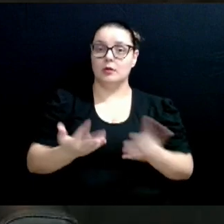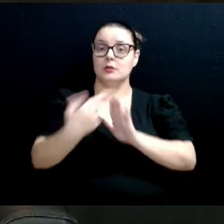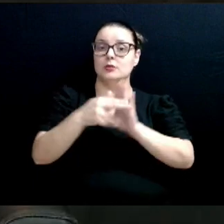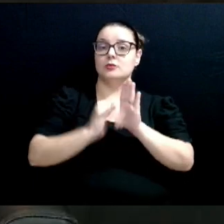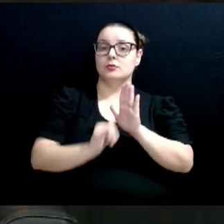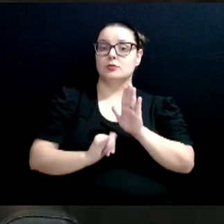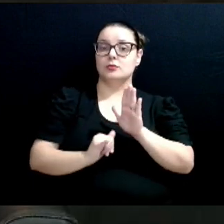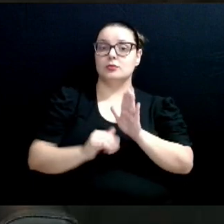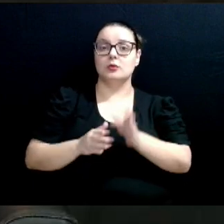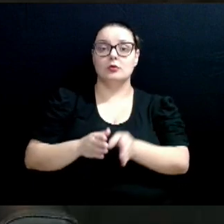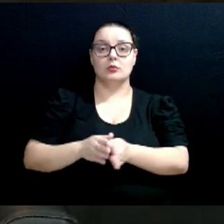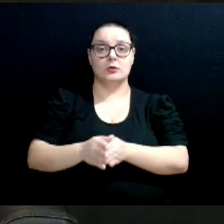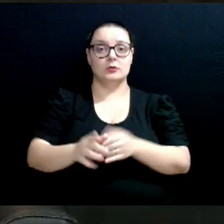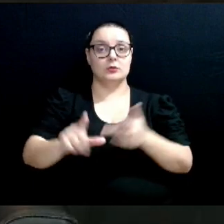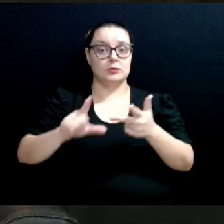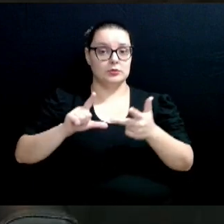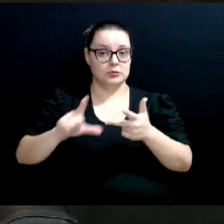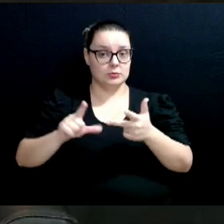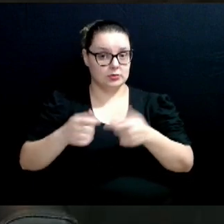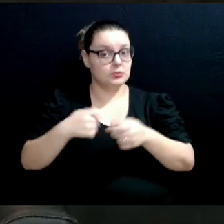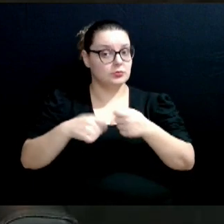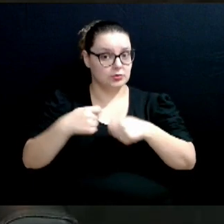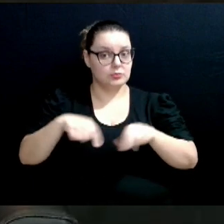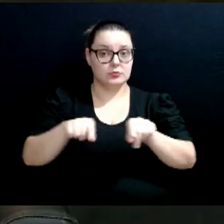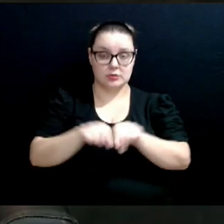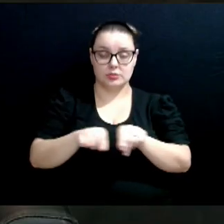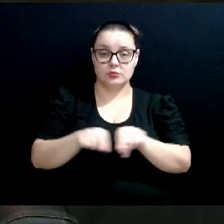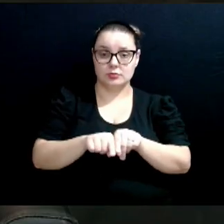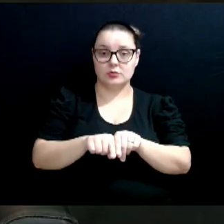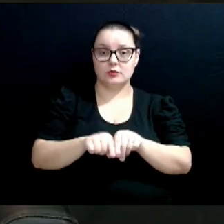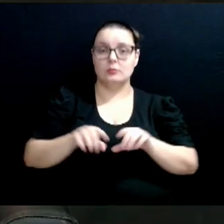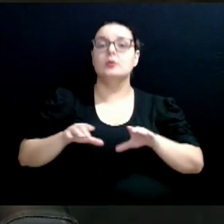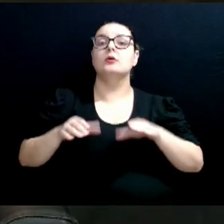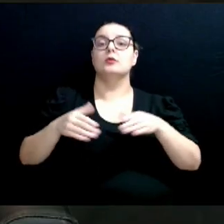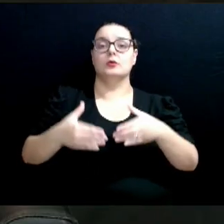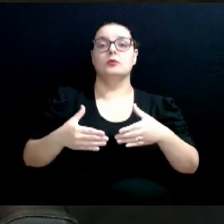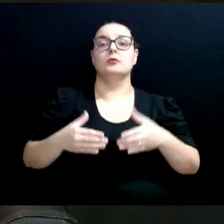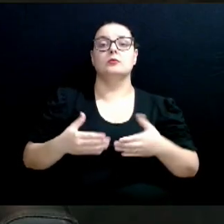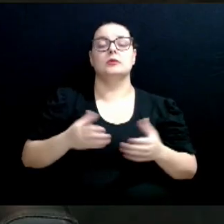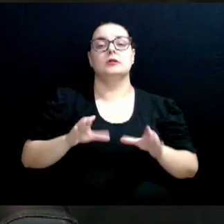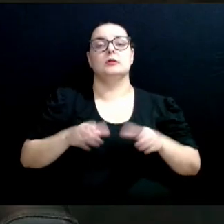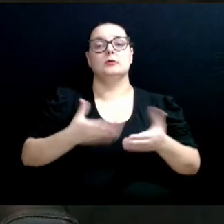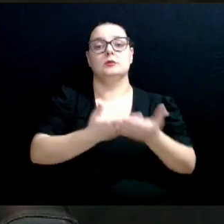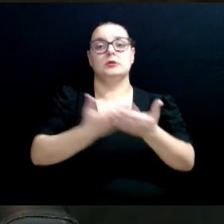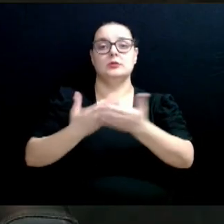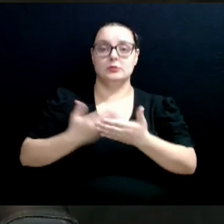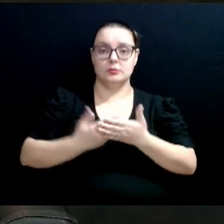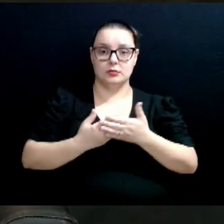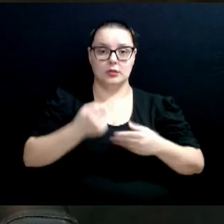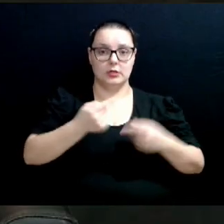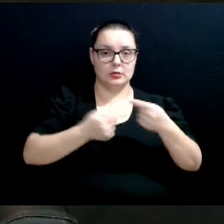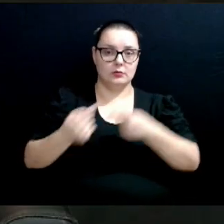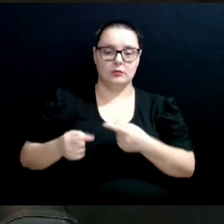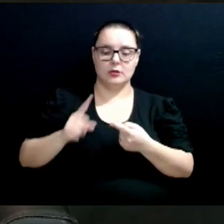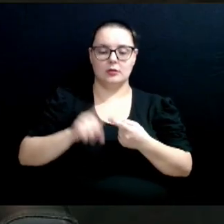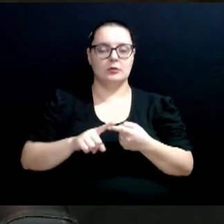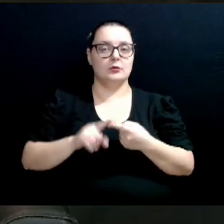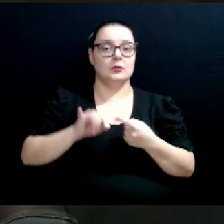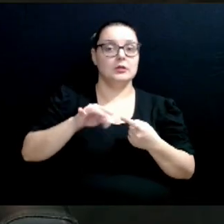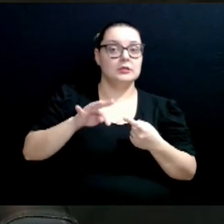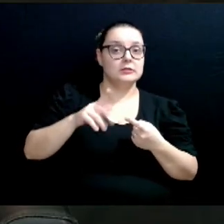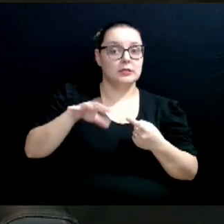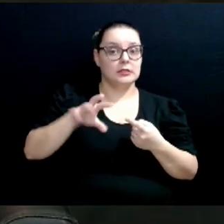recomendações legislativas e administrativas. O grupo dessa comissão de estudos vai discutir temas como instalação,